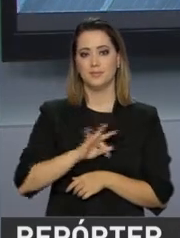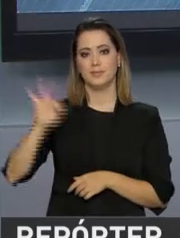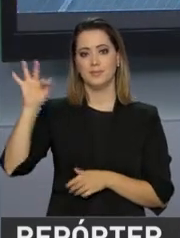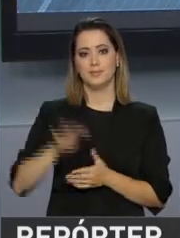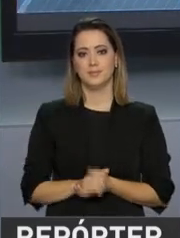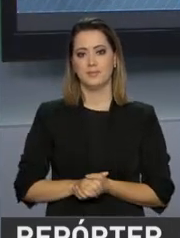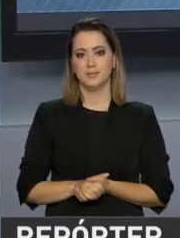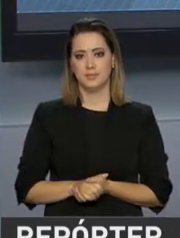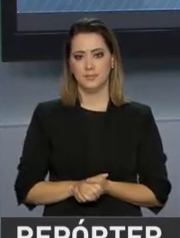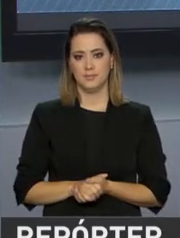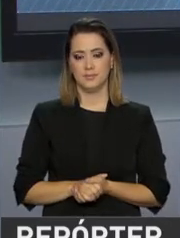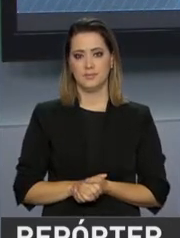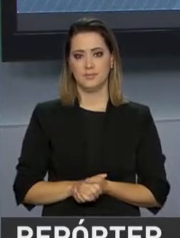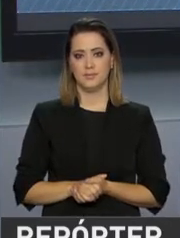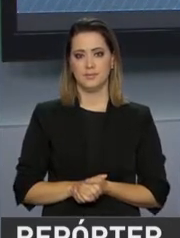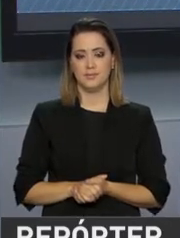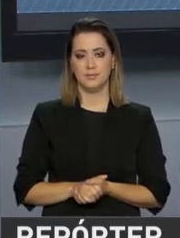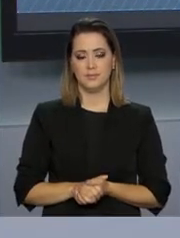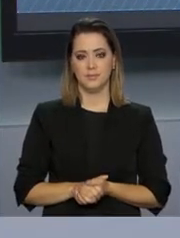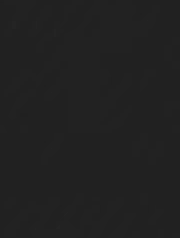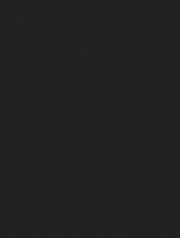nbr a tv do governo federal